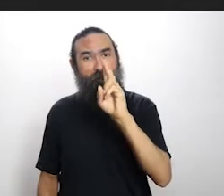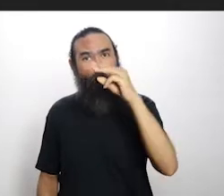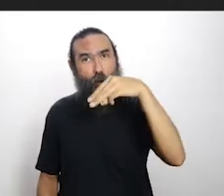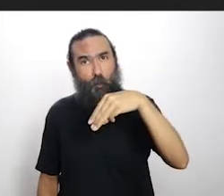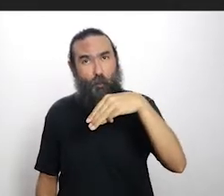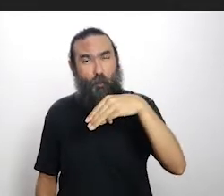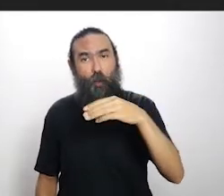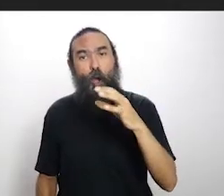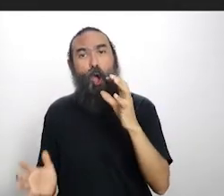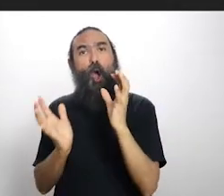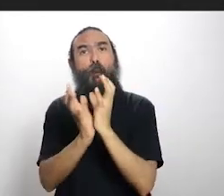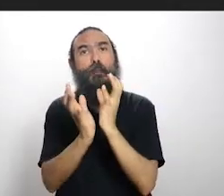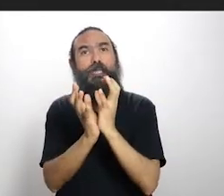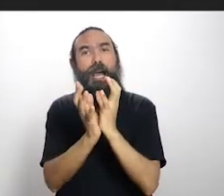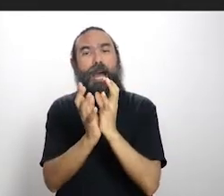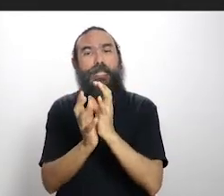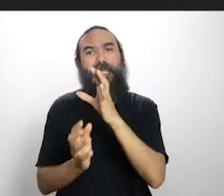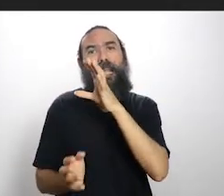Marcos.